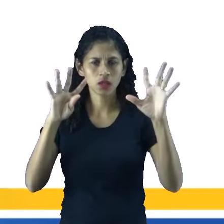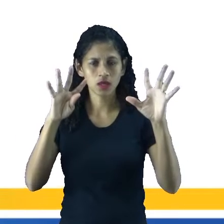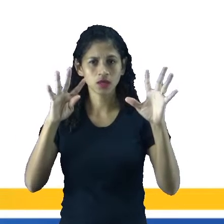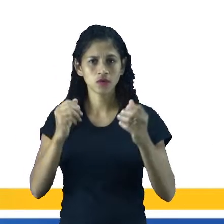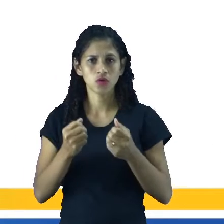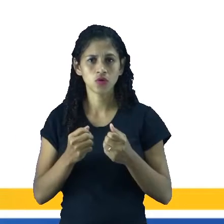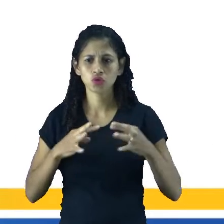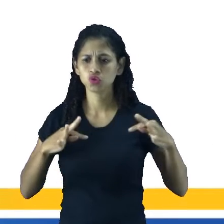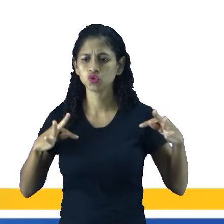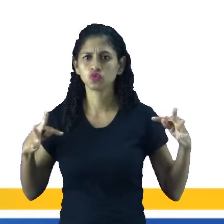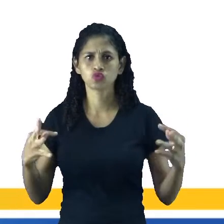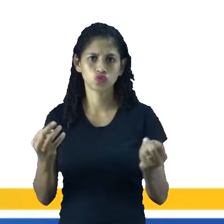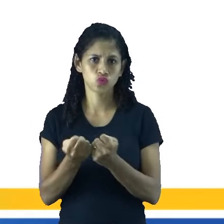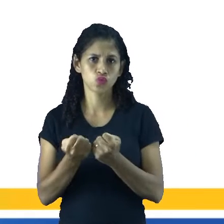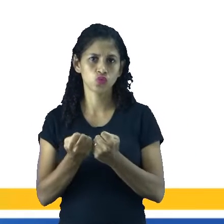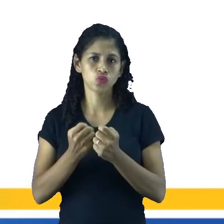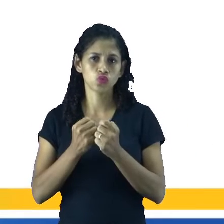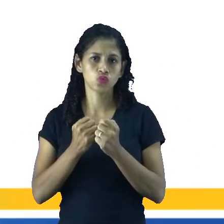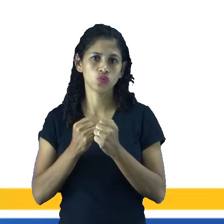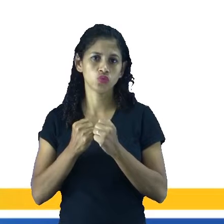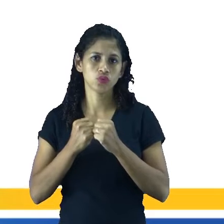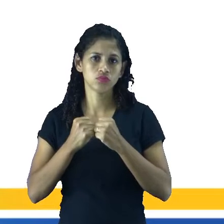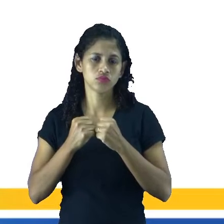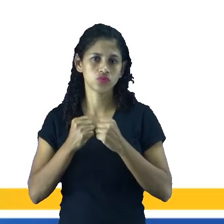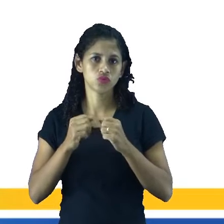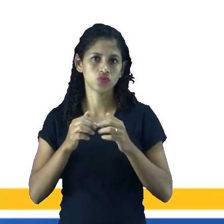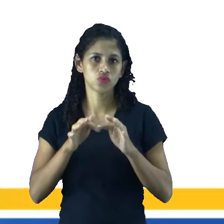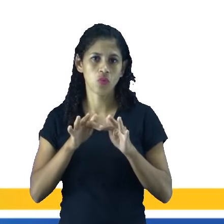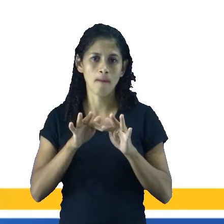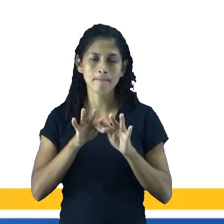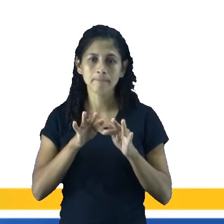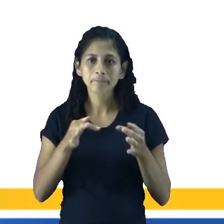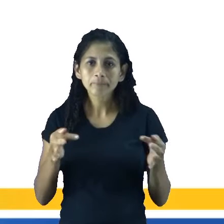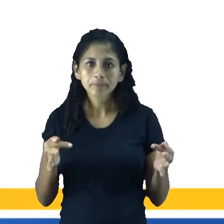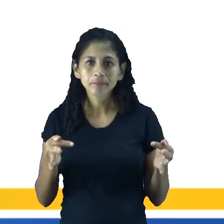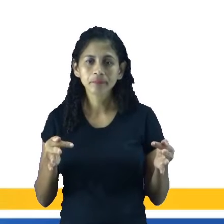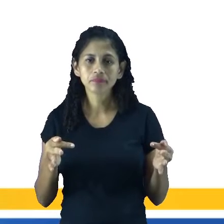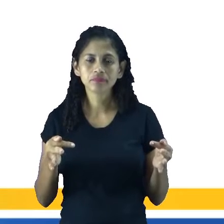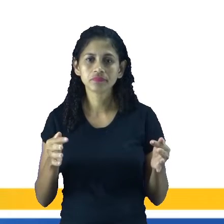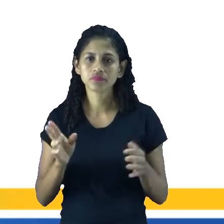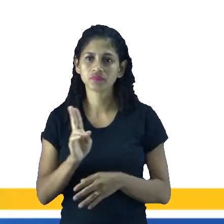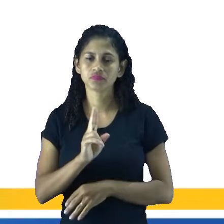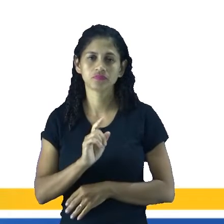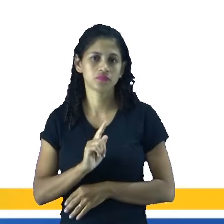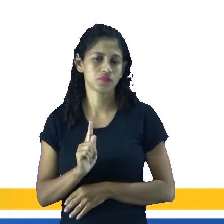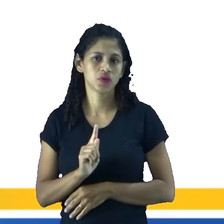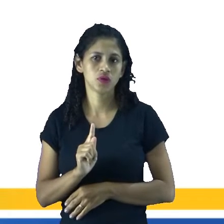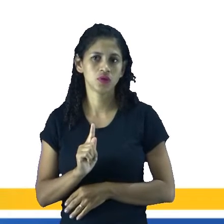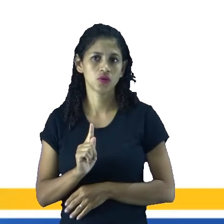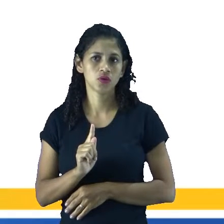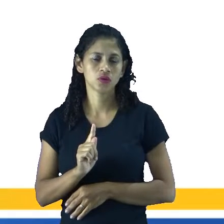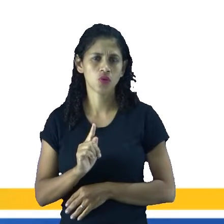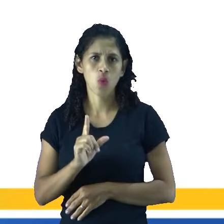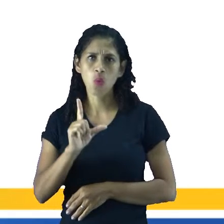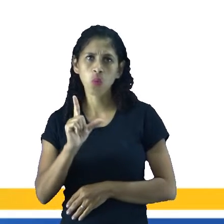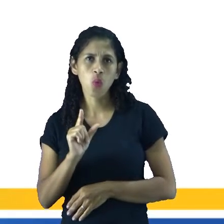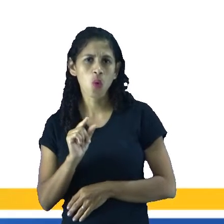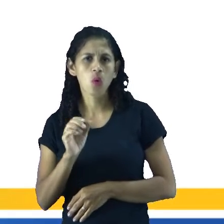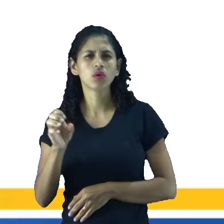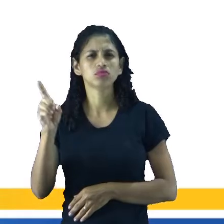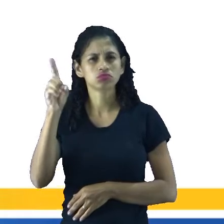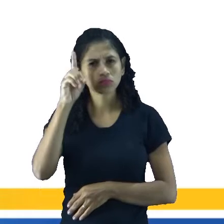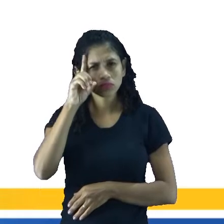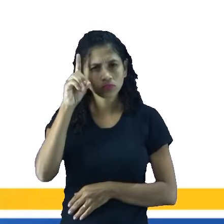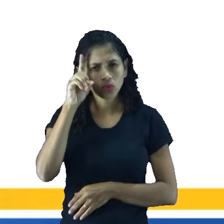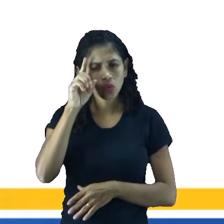gente encontra vai ser uma substância pura. Na verdade, pouca coisa no nosso dia a dia vai ser uma substância pura, porque